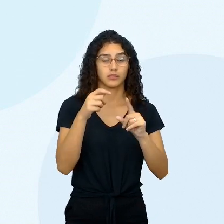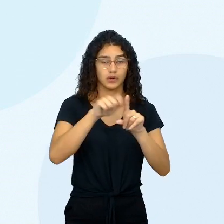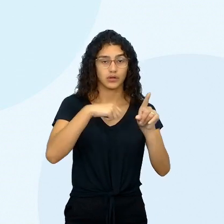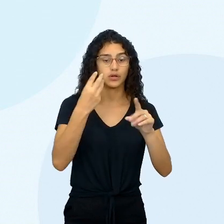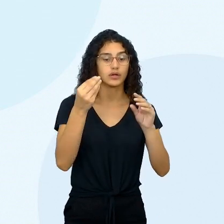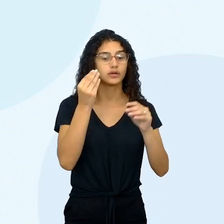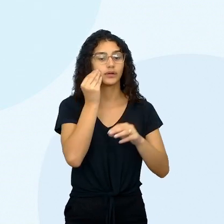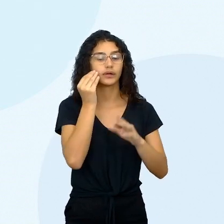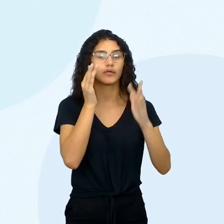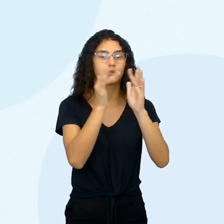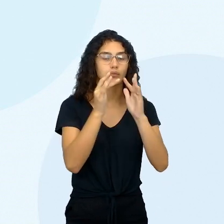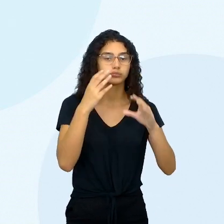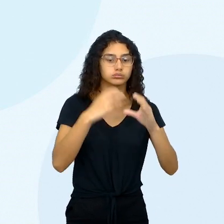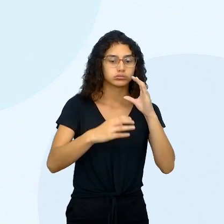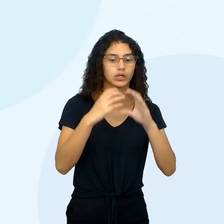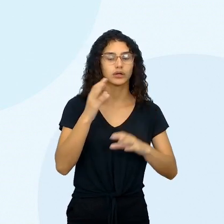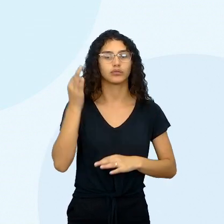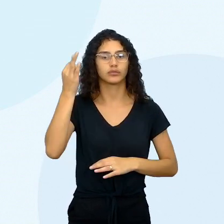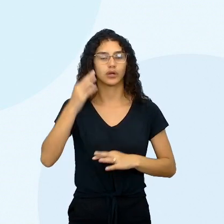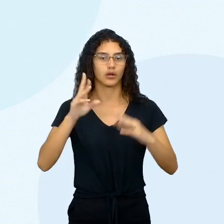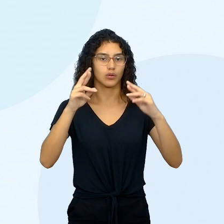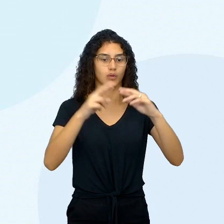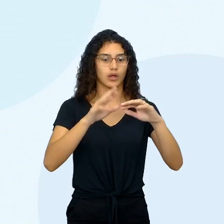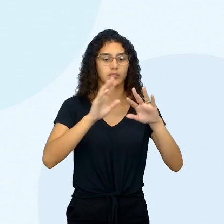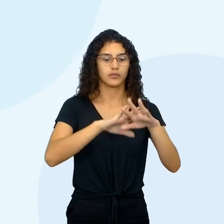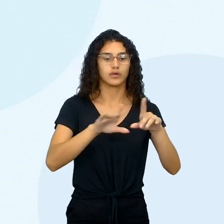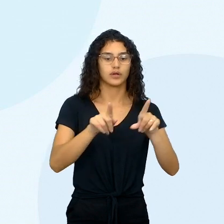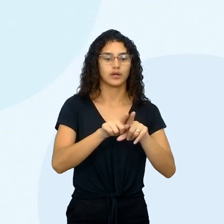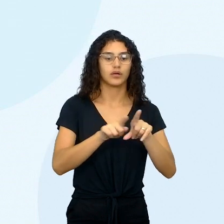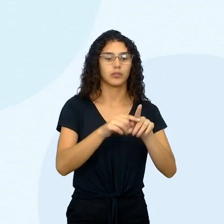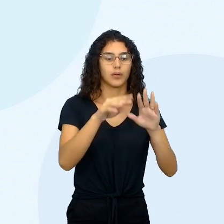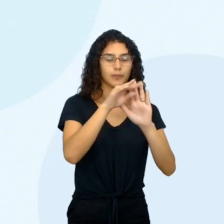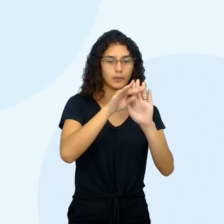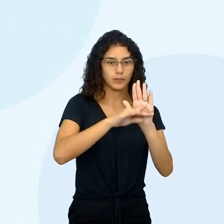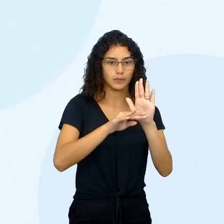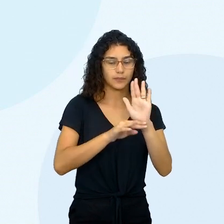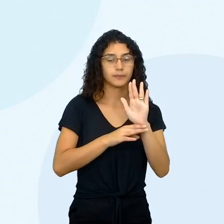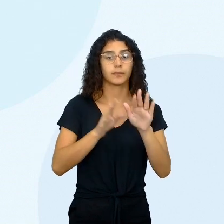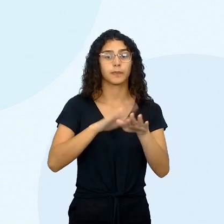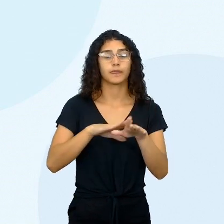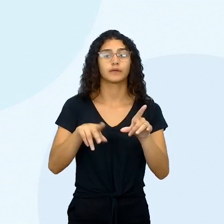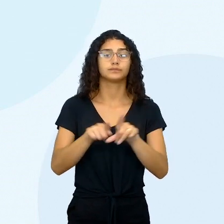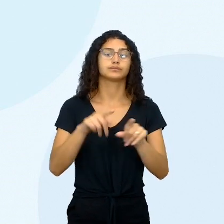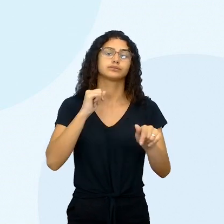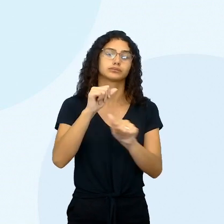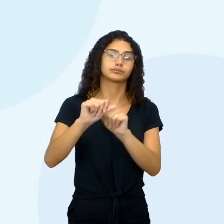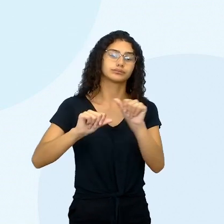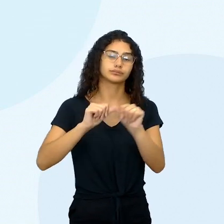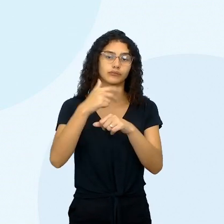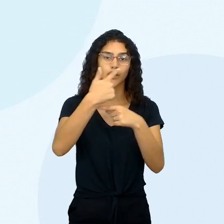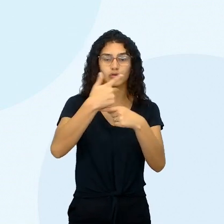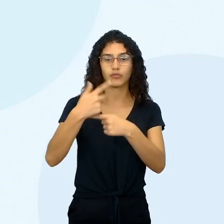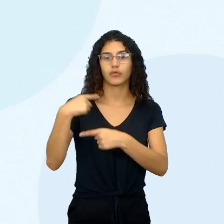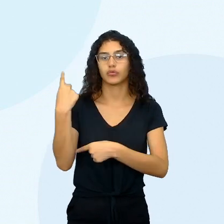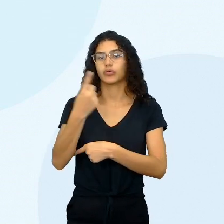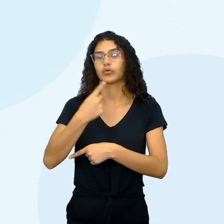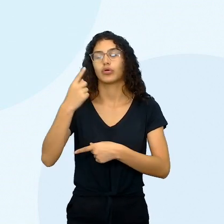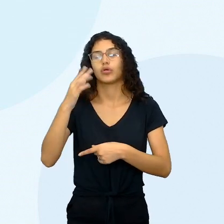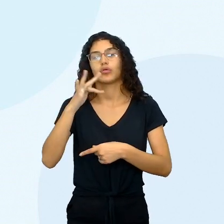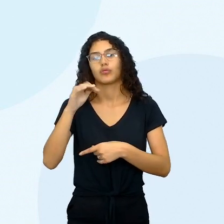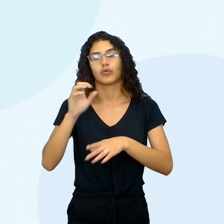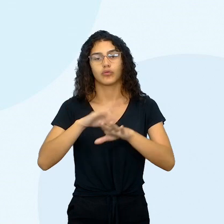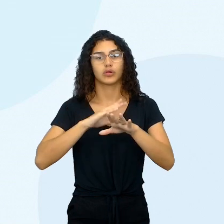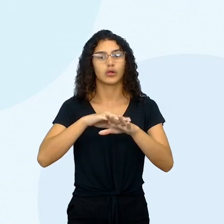uma comunicação ativa com a rede a partir do boletim Coped, fazendo também uma rodada de vídeos que a gente foi fazendo